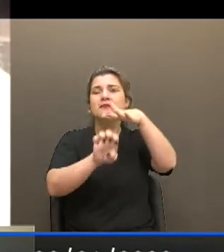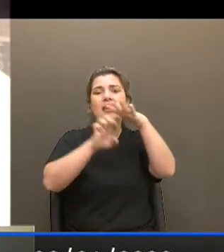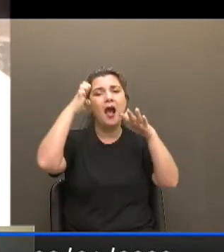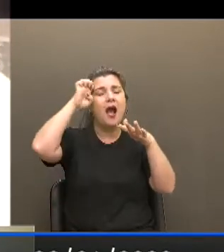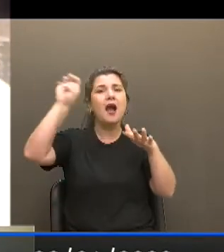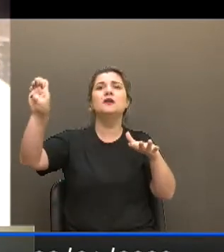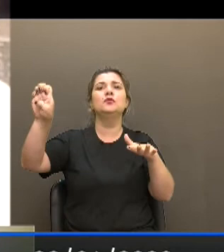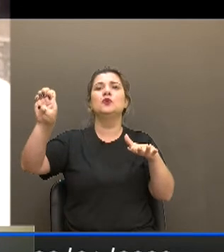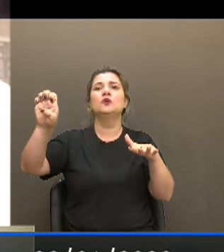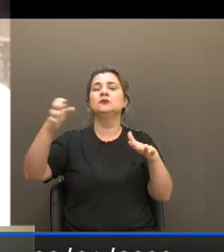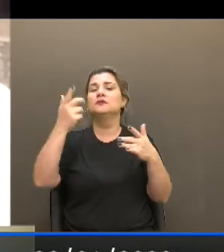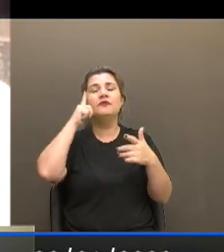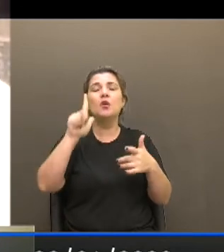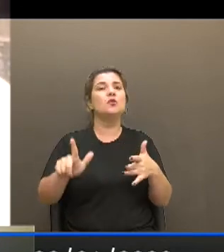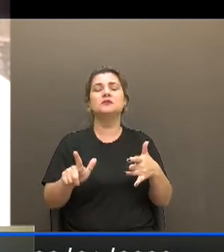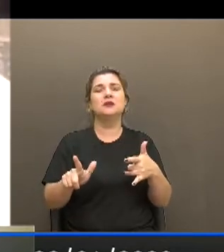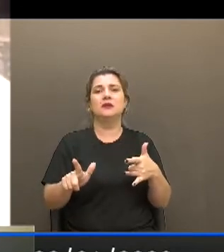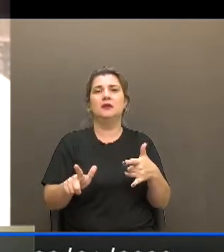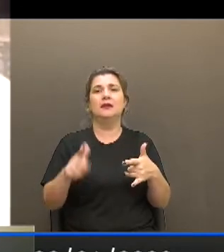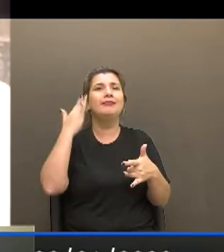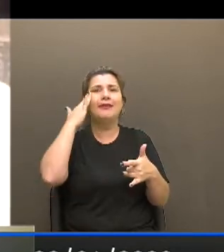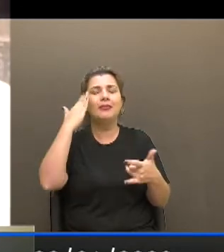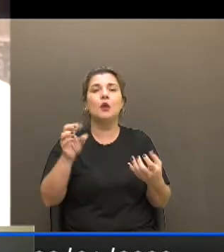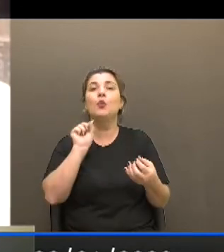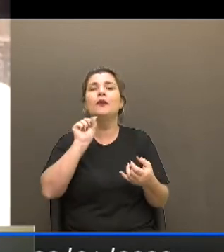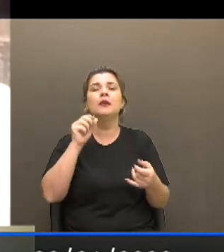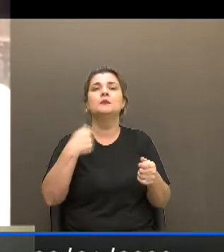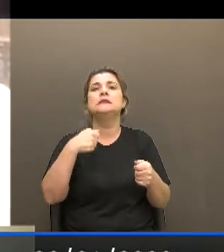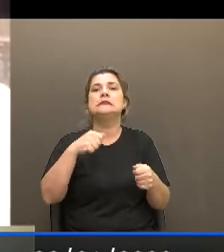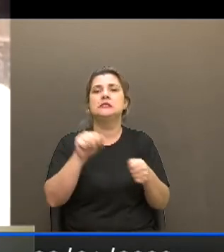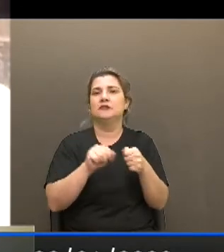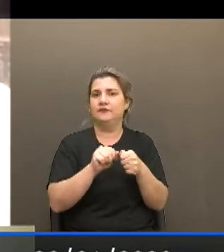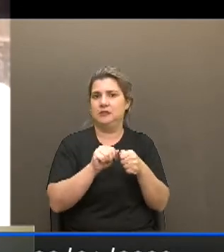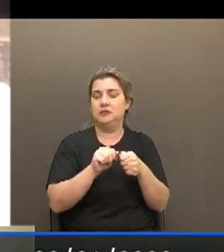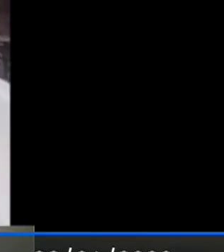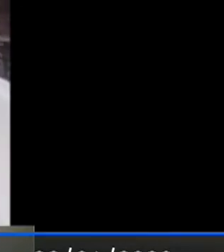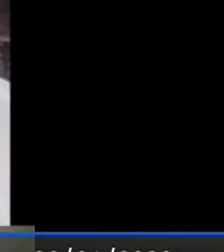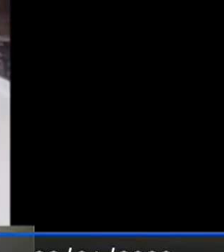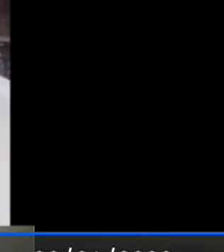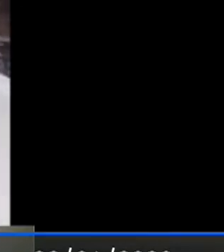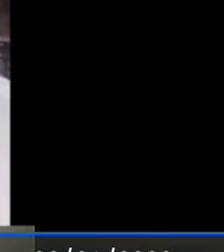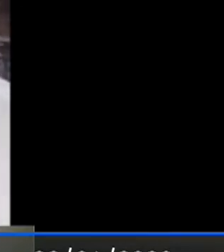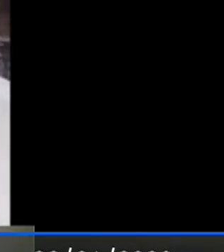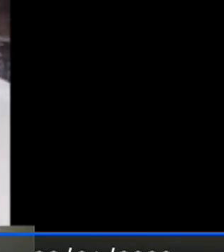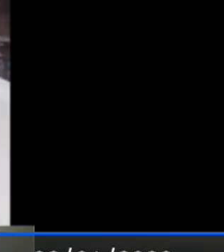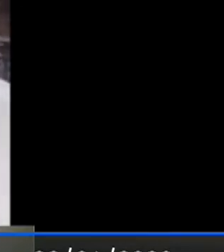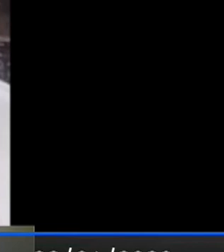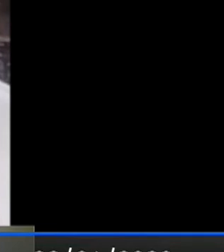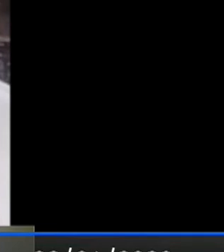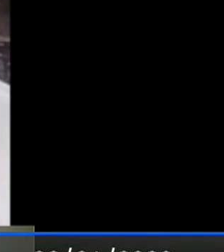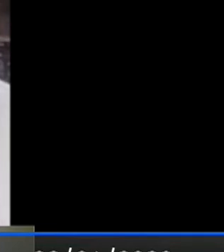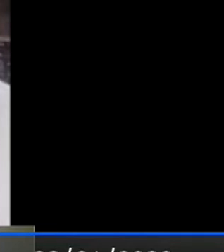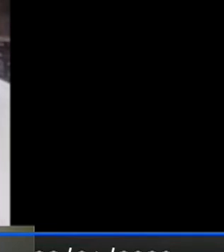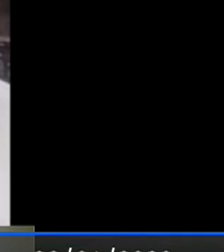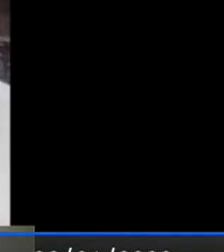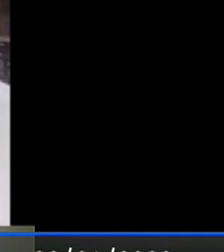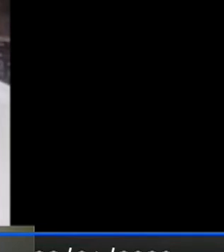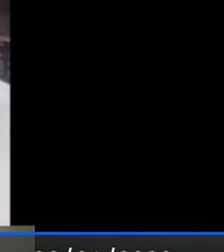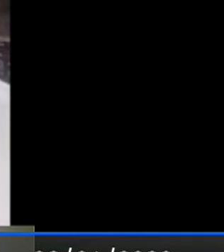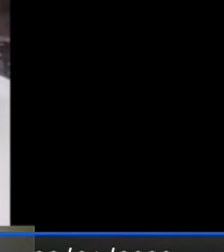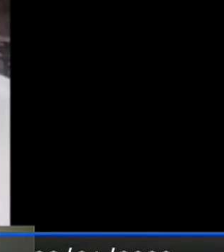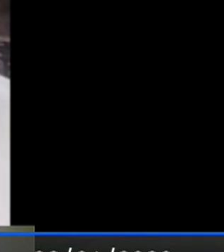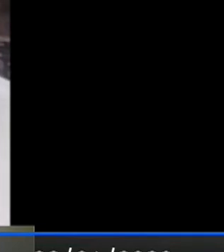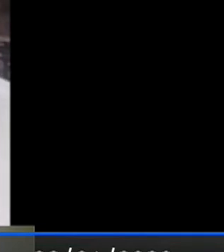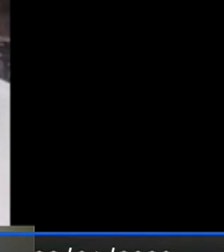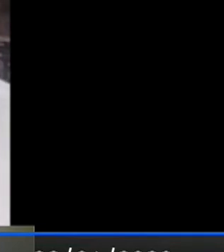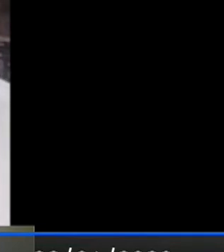devia fazer outra. Então, eu queria reforçar isso, ajustar o diálogo para as medidas. A melhor forma de nós termos